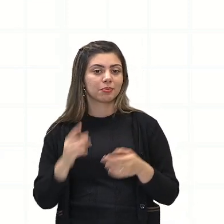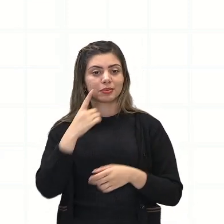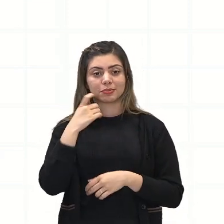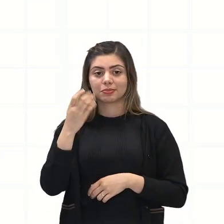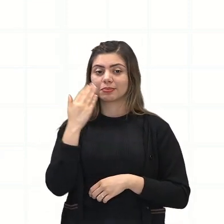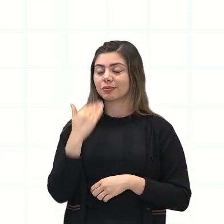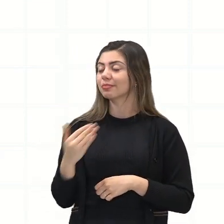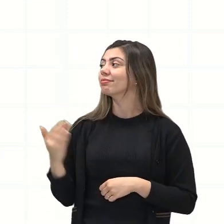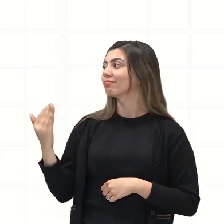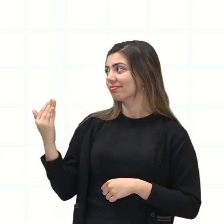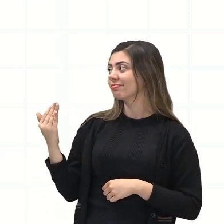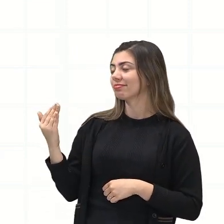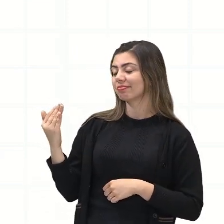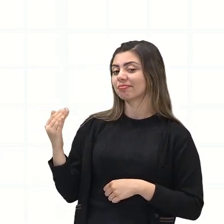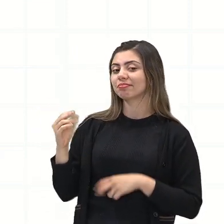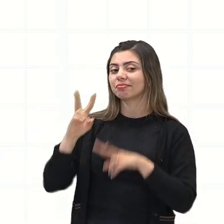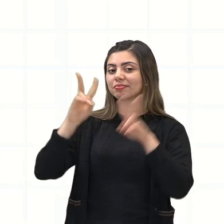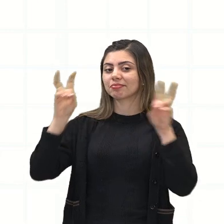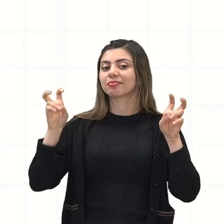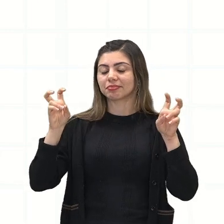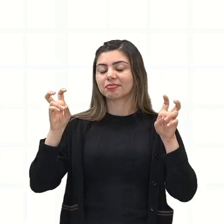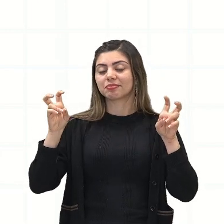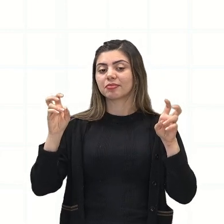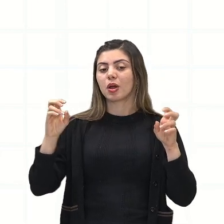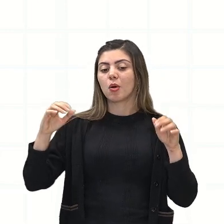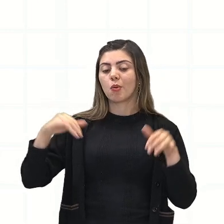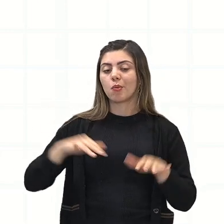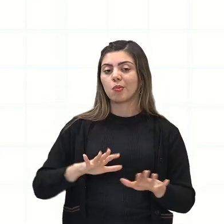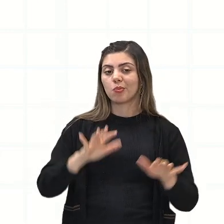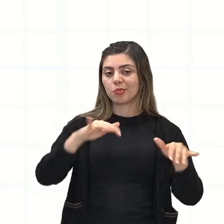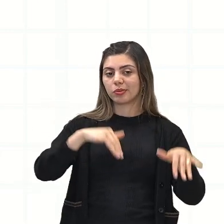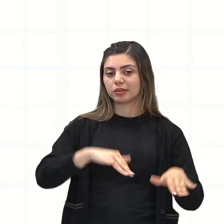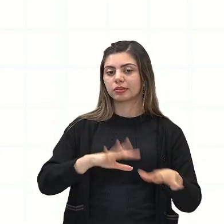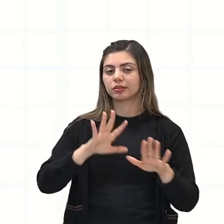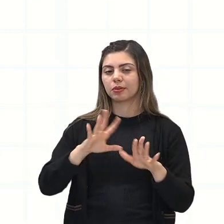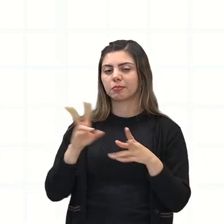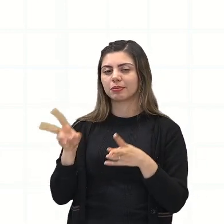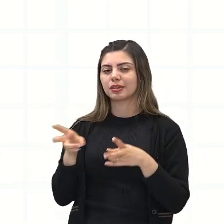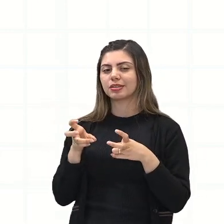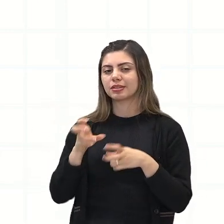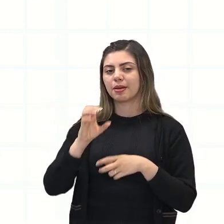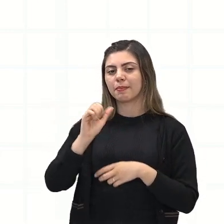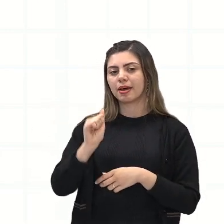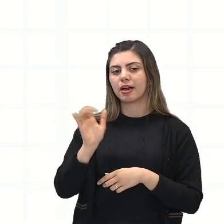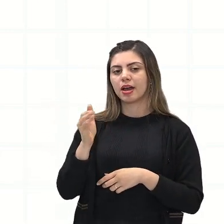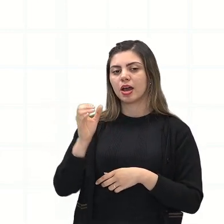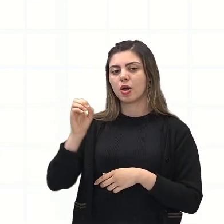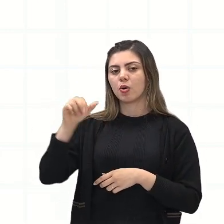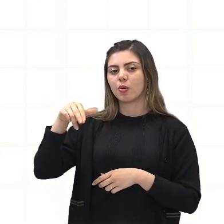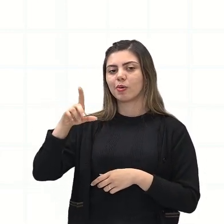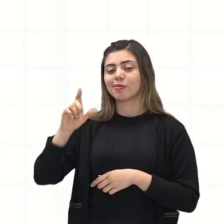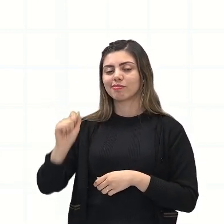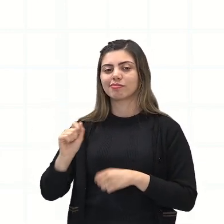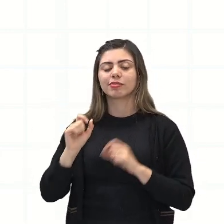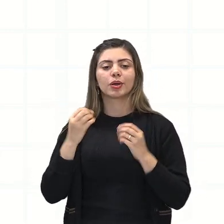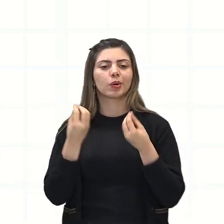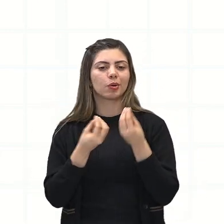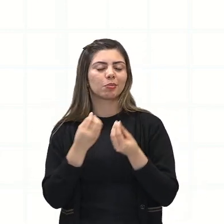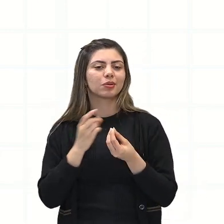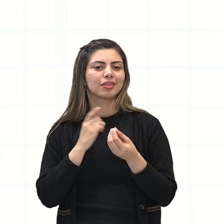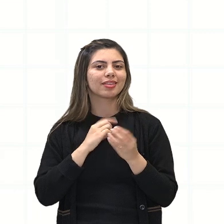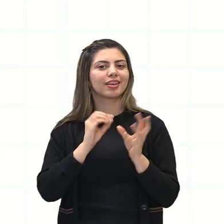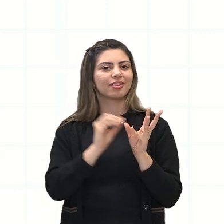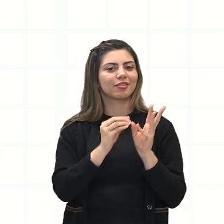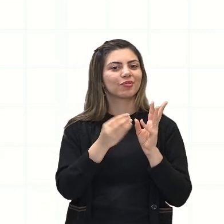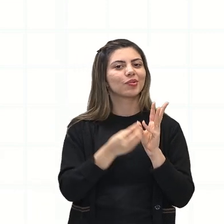chamado A Onda. Perceba que o próprio título, A Onda, já traz aí mais vogais do